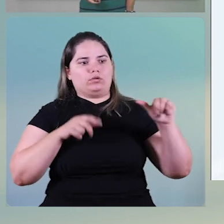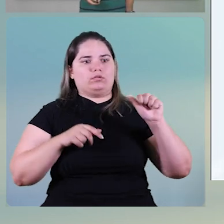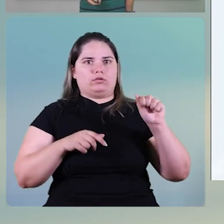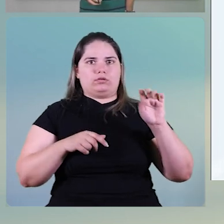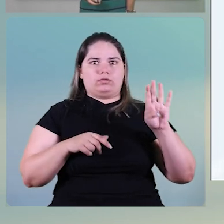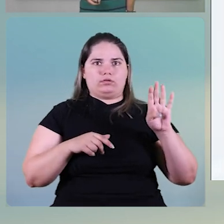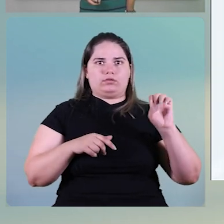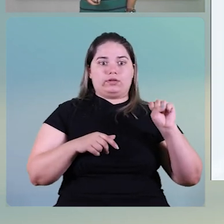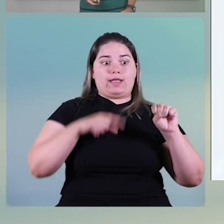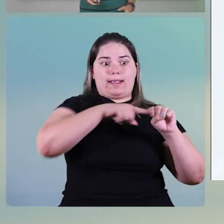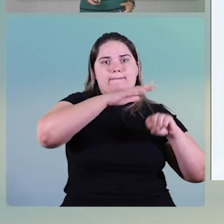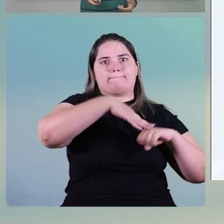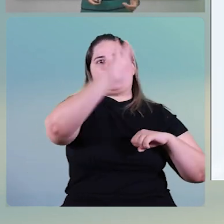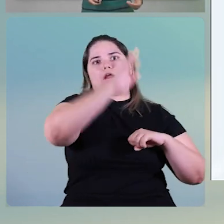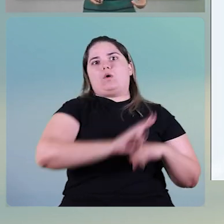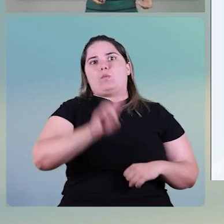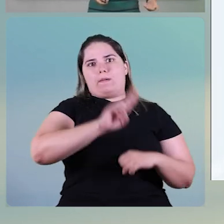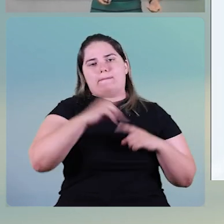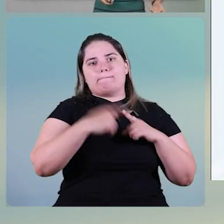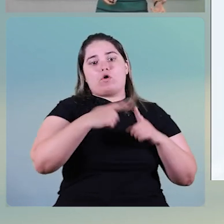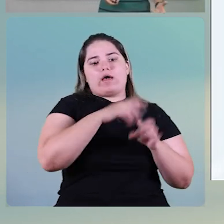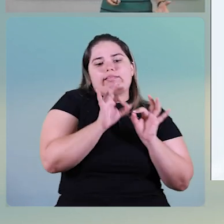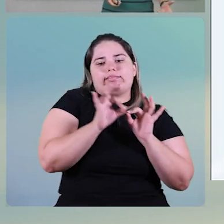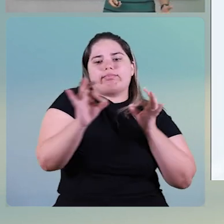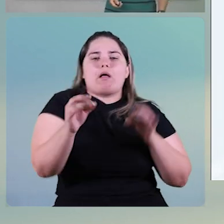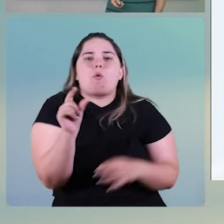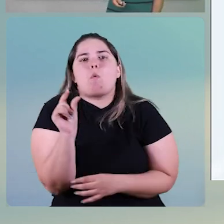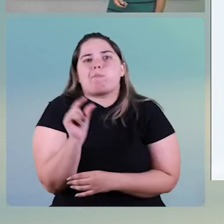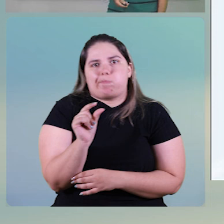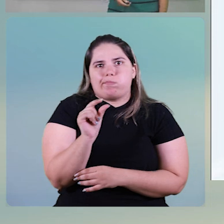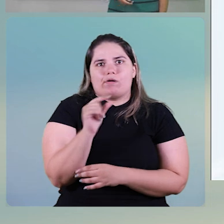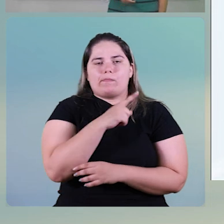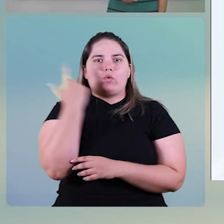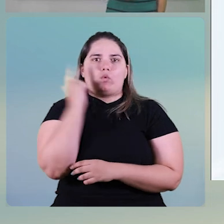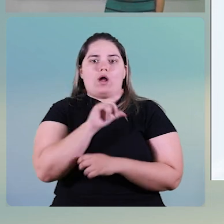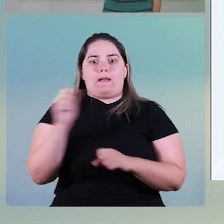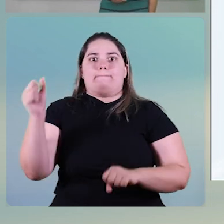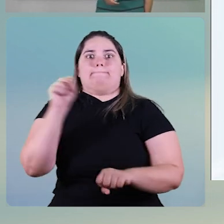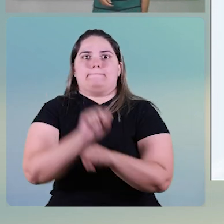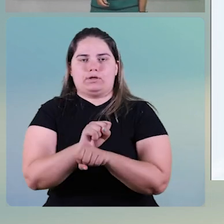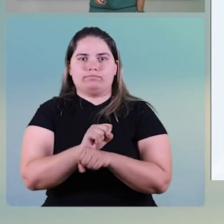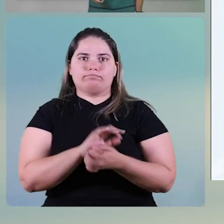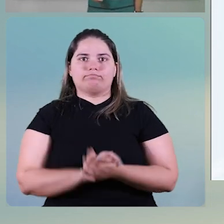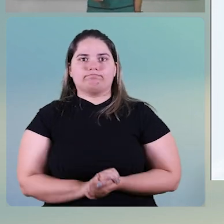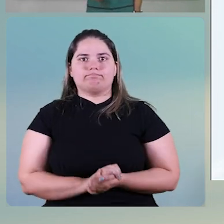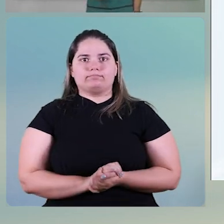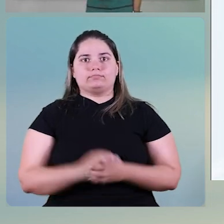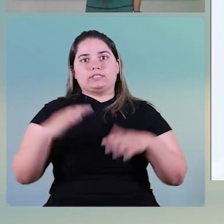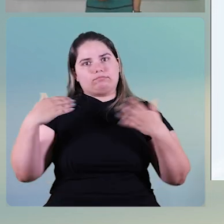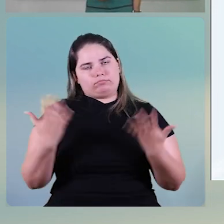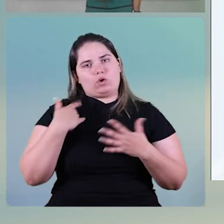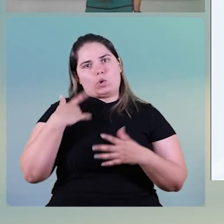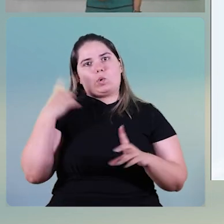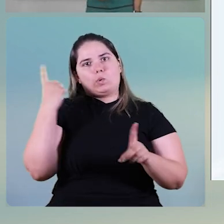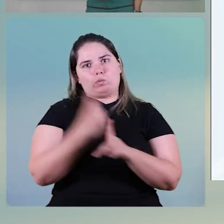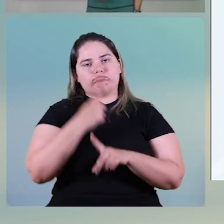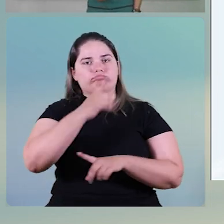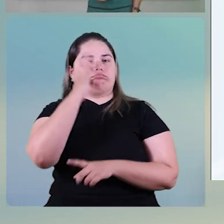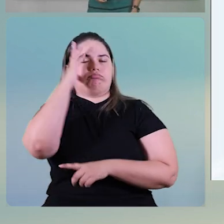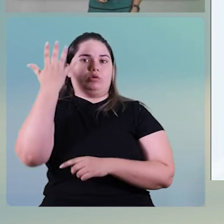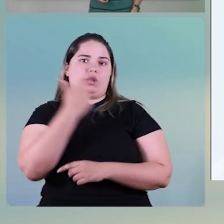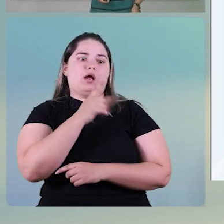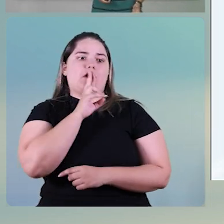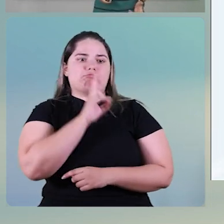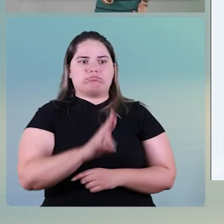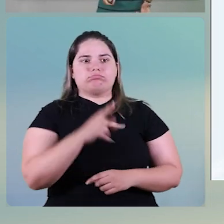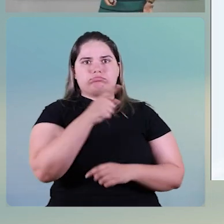tão usado, porque ele usa uma distância menor para o carro atingir o repouso. Com isso, a gente encontra para a solução da